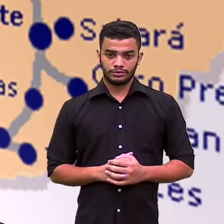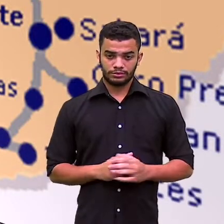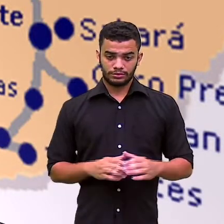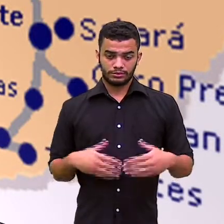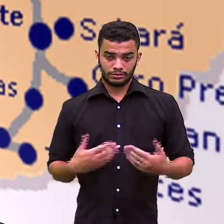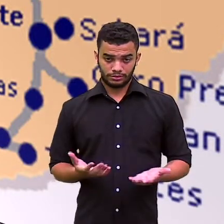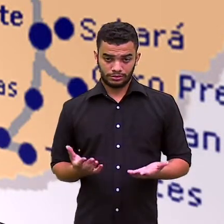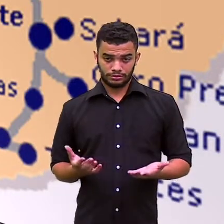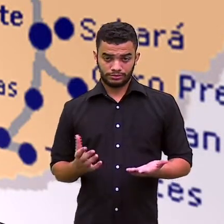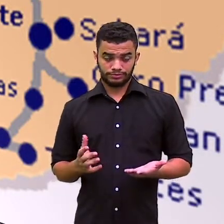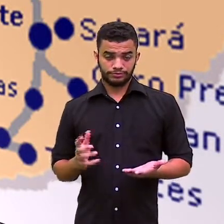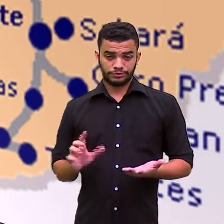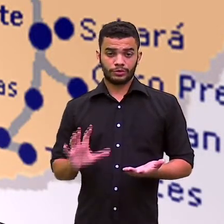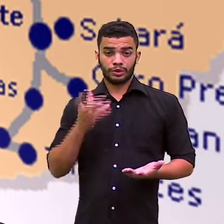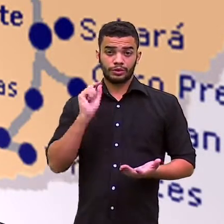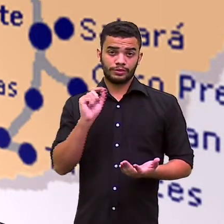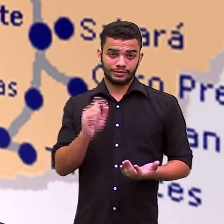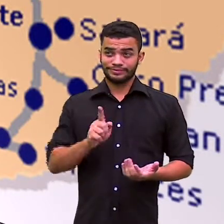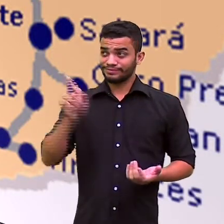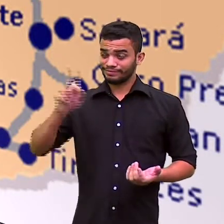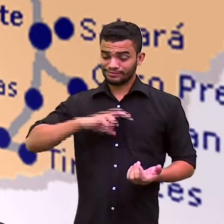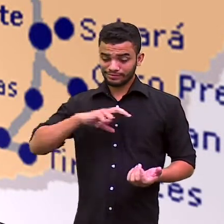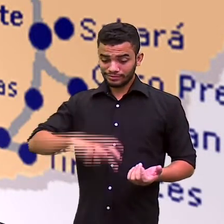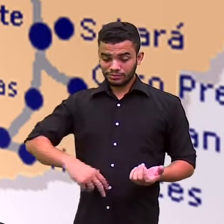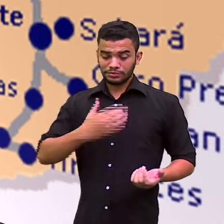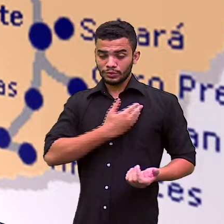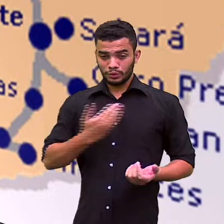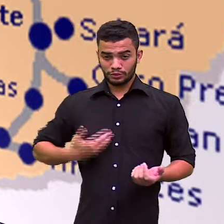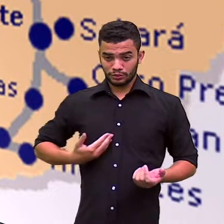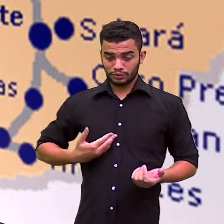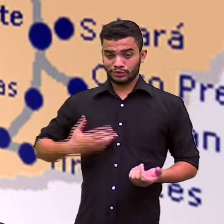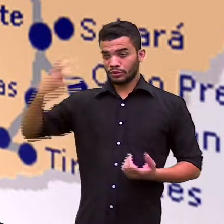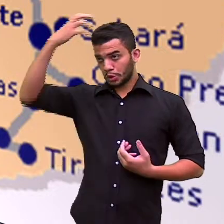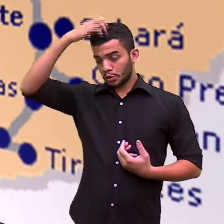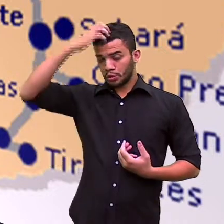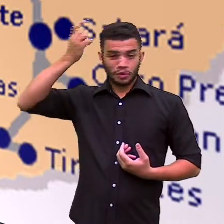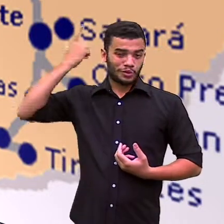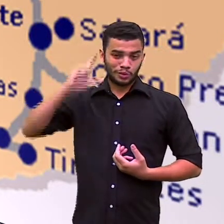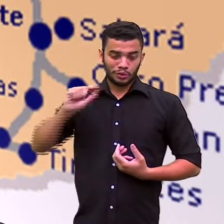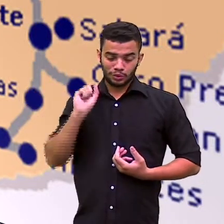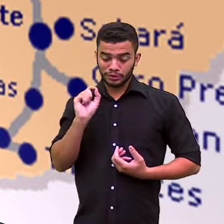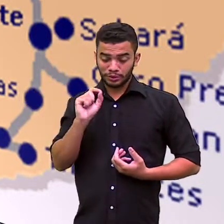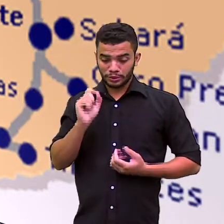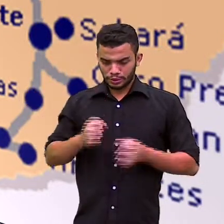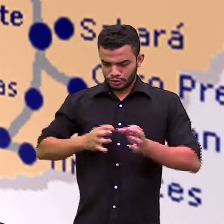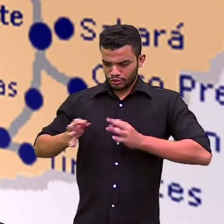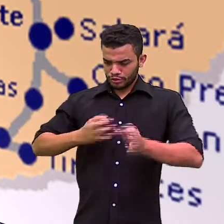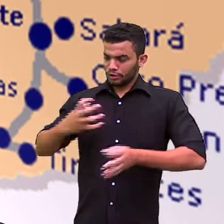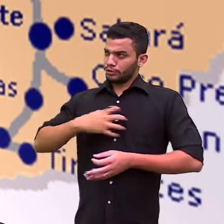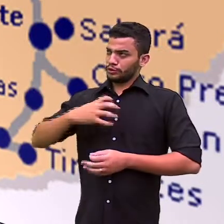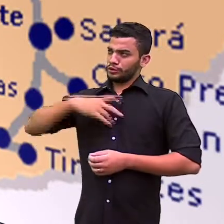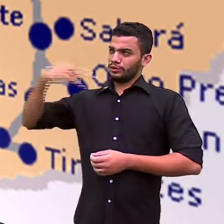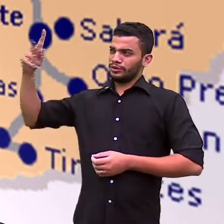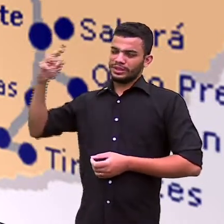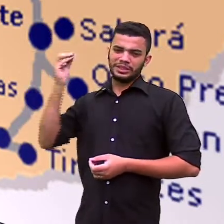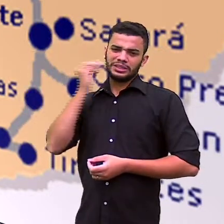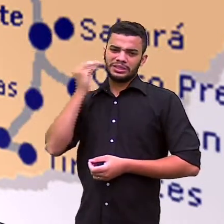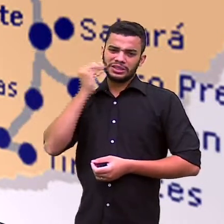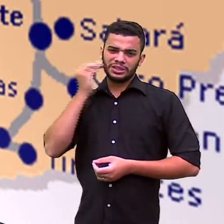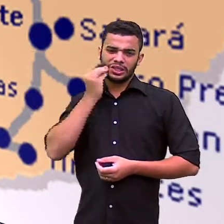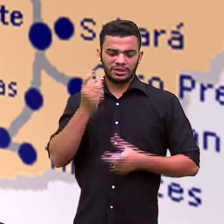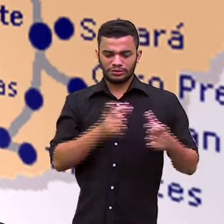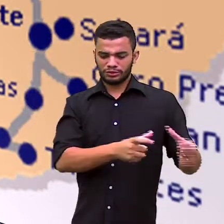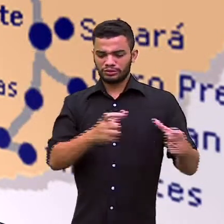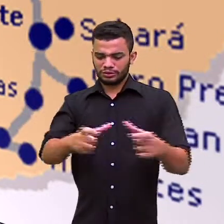coroa portuguesa não conseguiu impor seus padrões de planejamento urbano. Em vez de ruas retas e planas, A construção